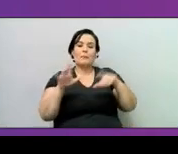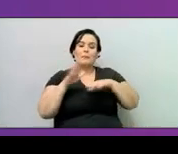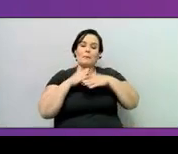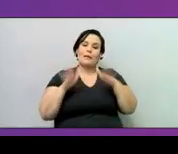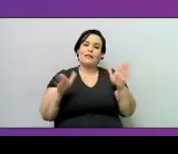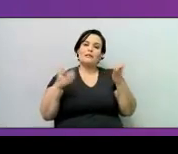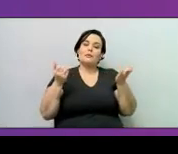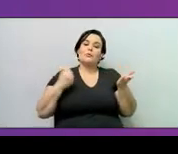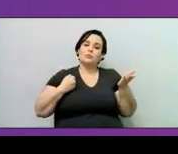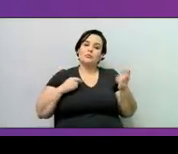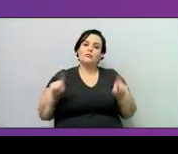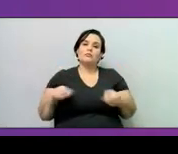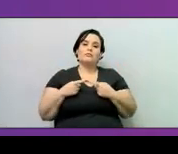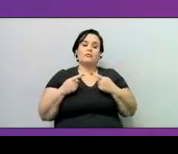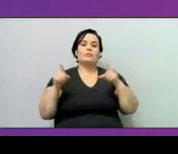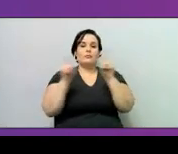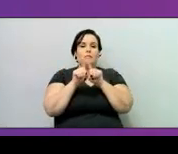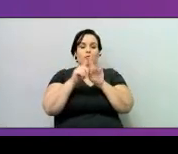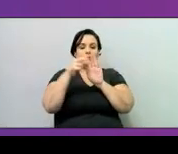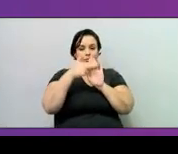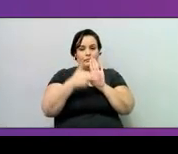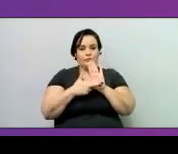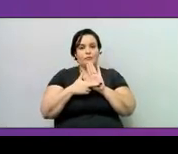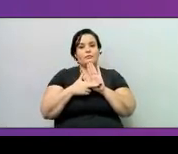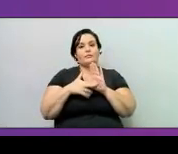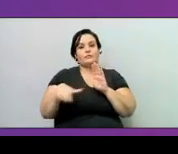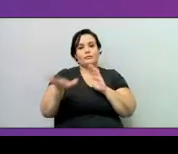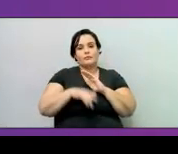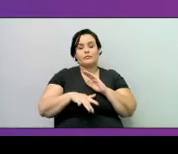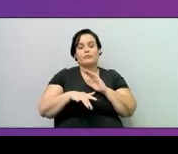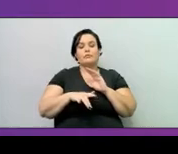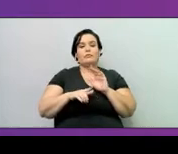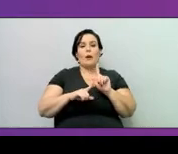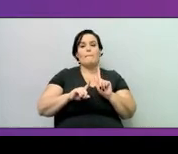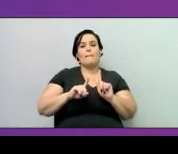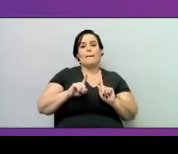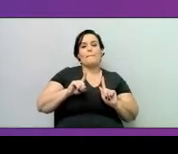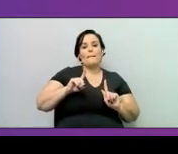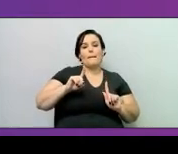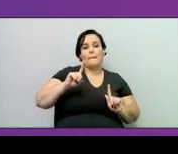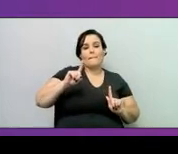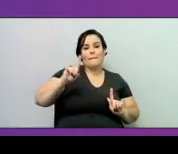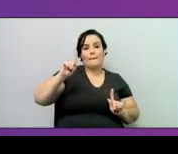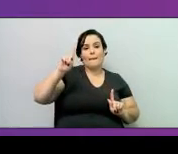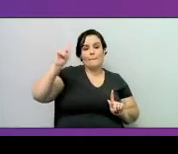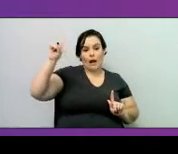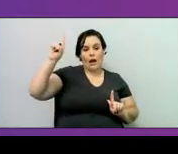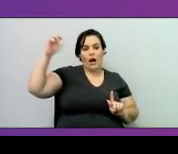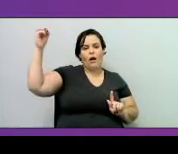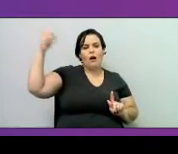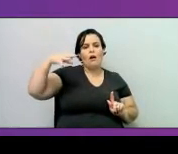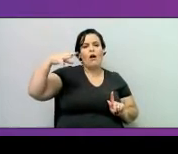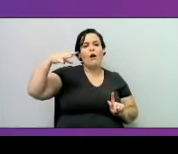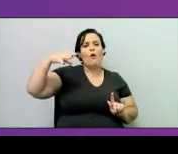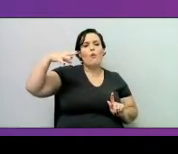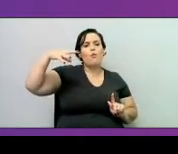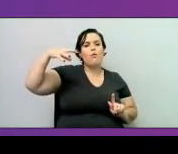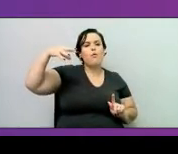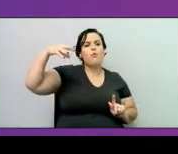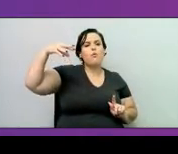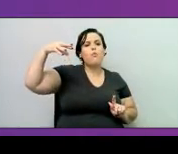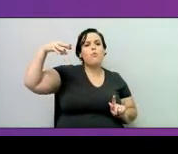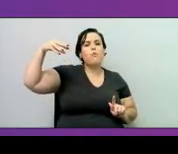DIU de que Regra geral é o número crescente por enquanto mais número cresce menos a quantidade de luz que entra Então esse jogo me